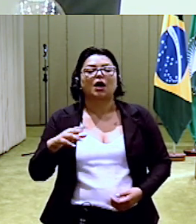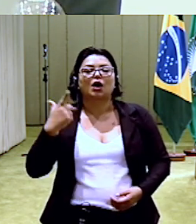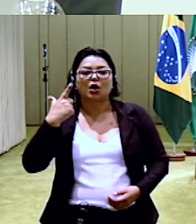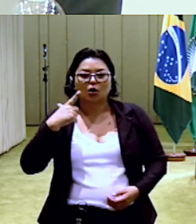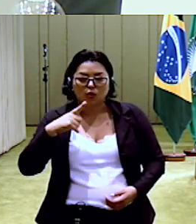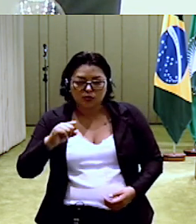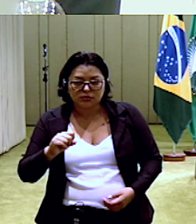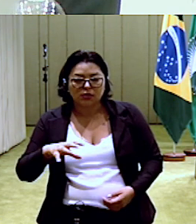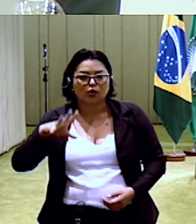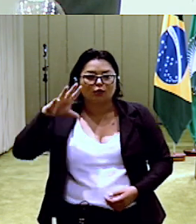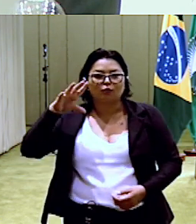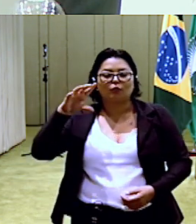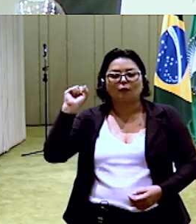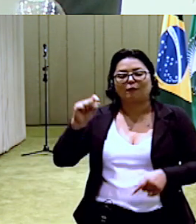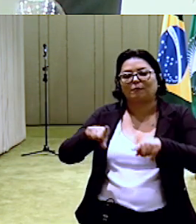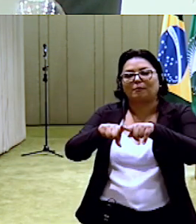Então seria melhor continuar com a senhora Natália?